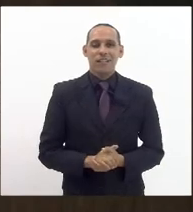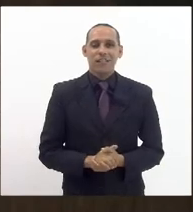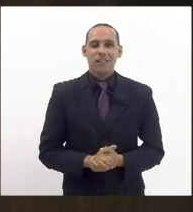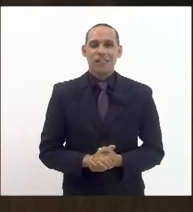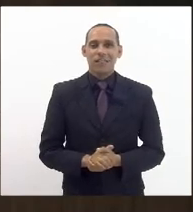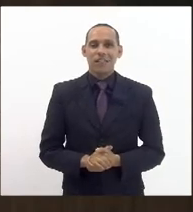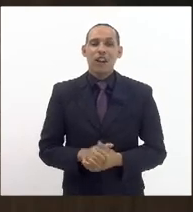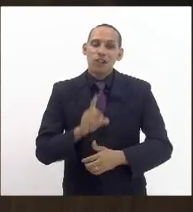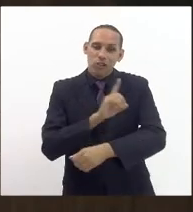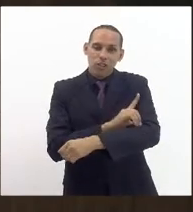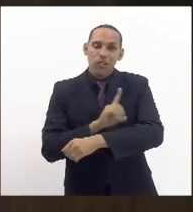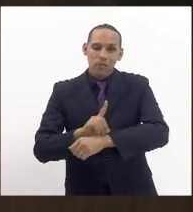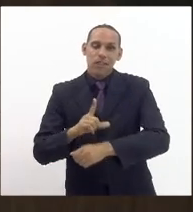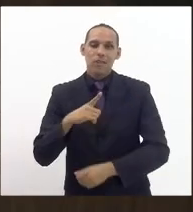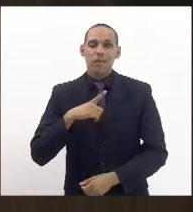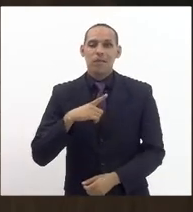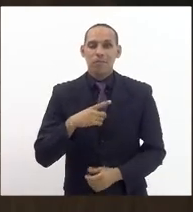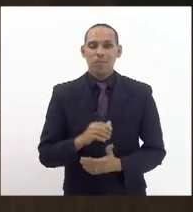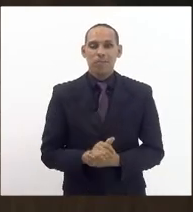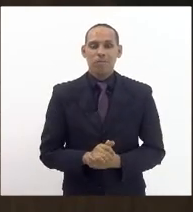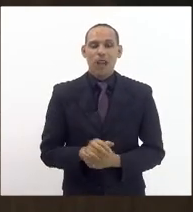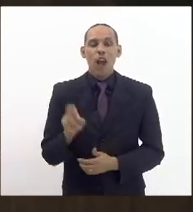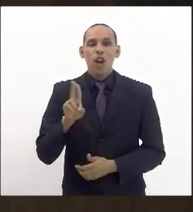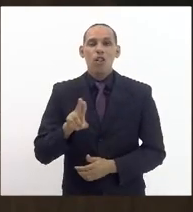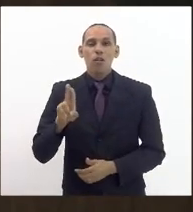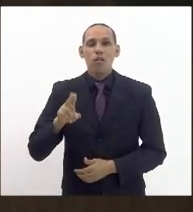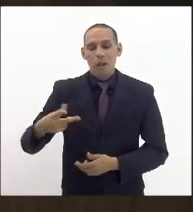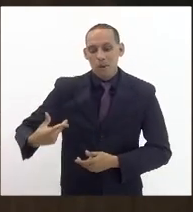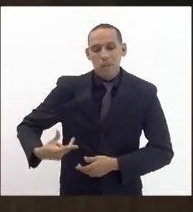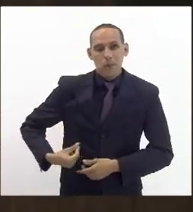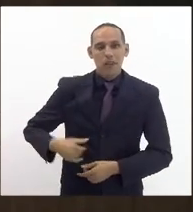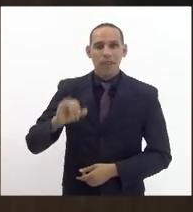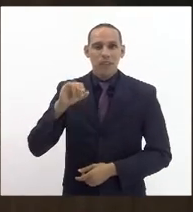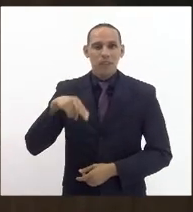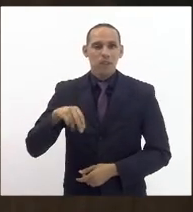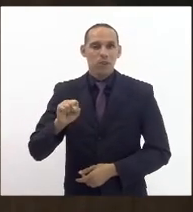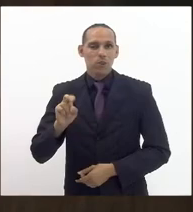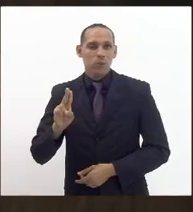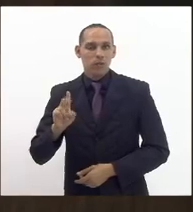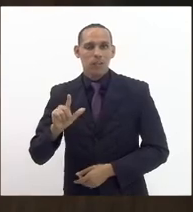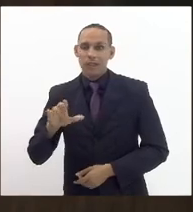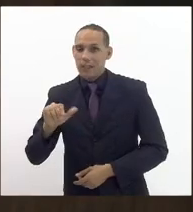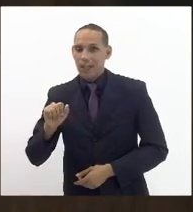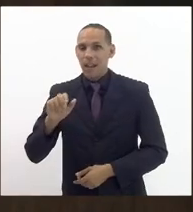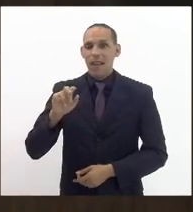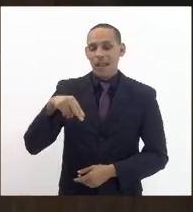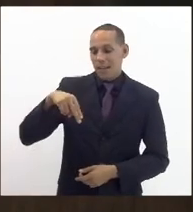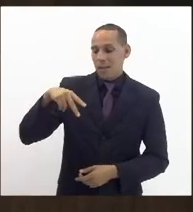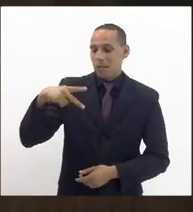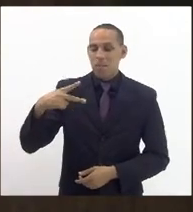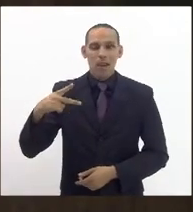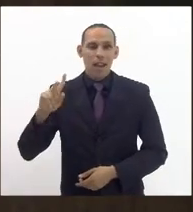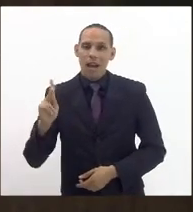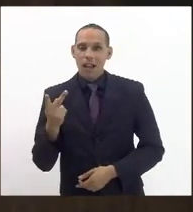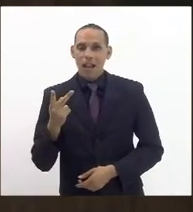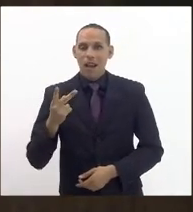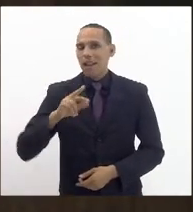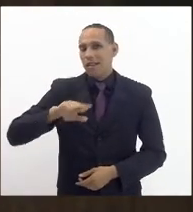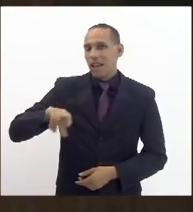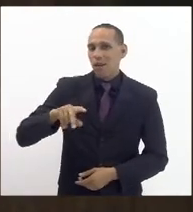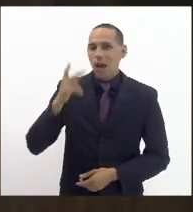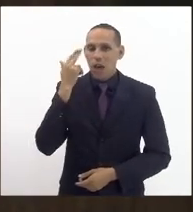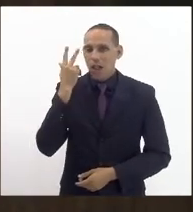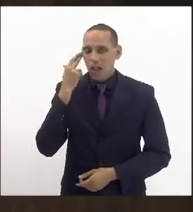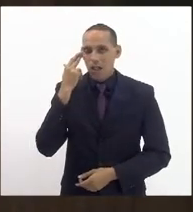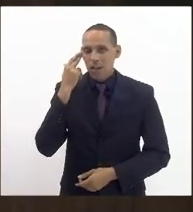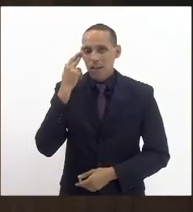ela é diabética, usa insulina NPH, não é insulina regular, é a insulina NPH,